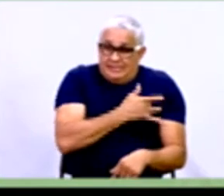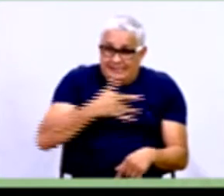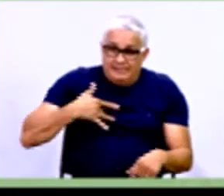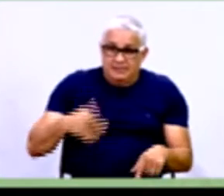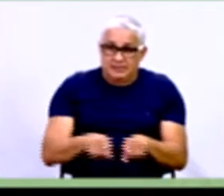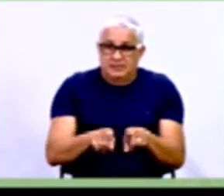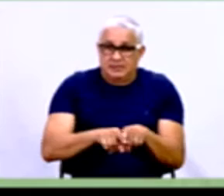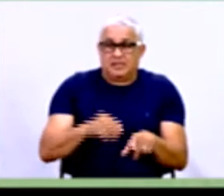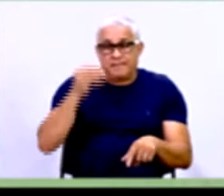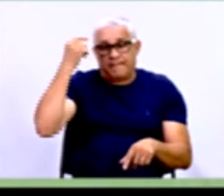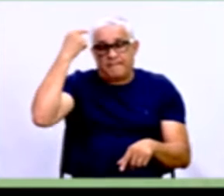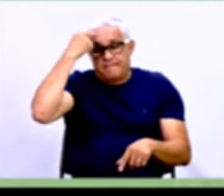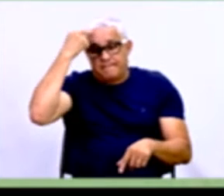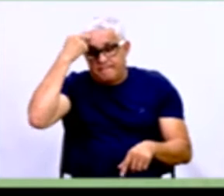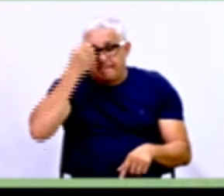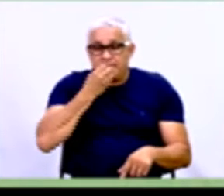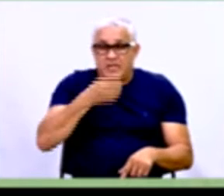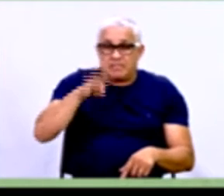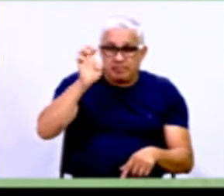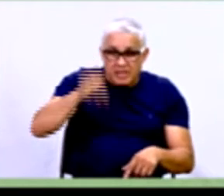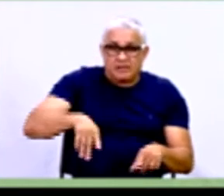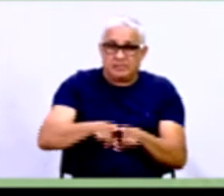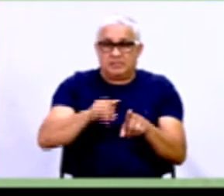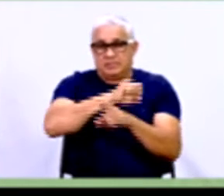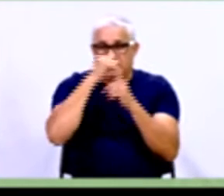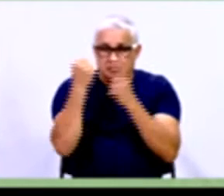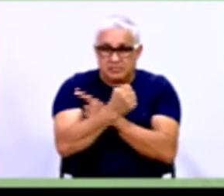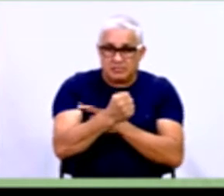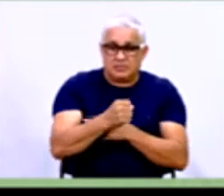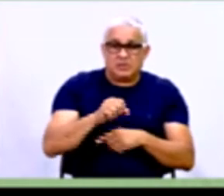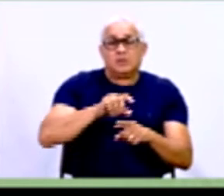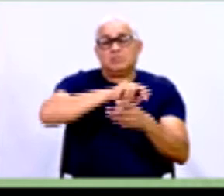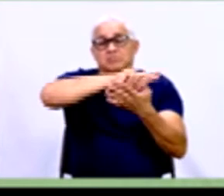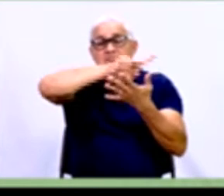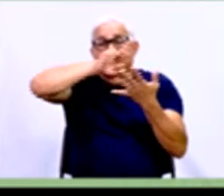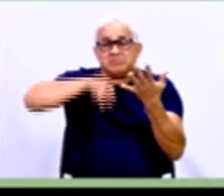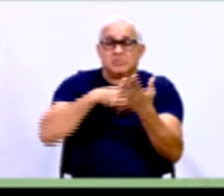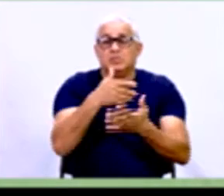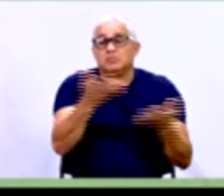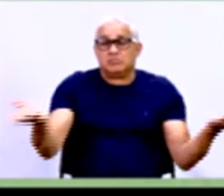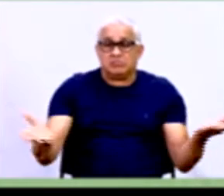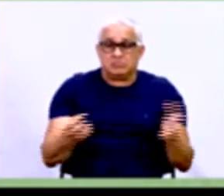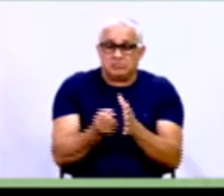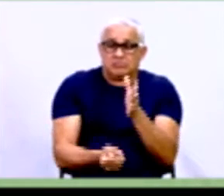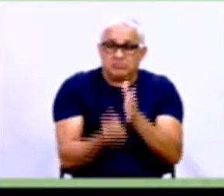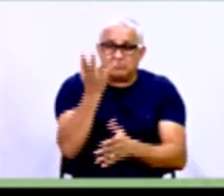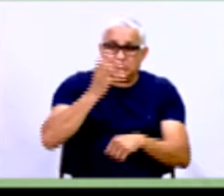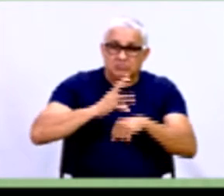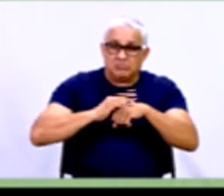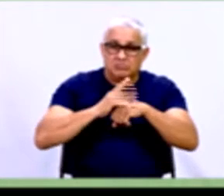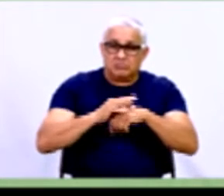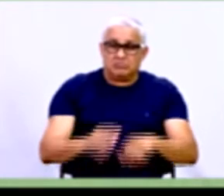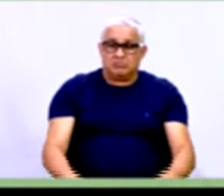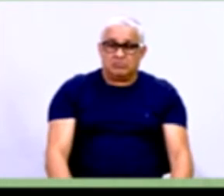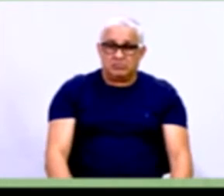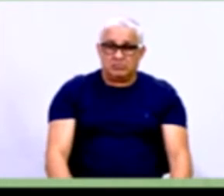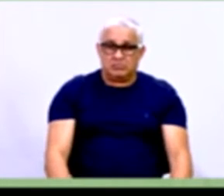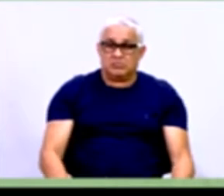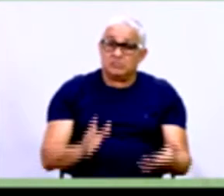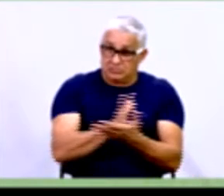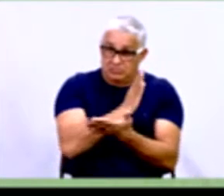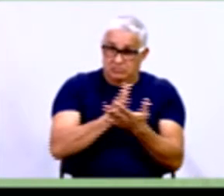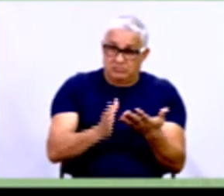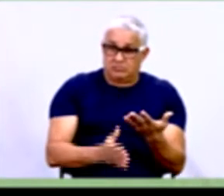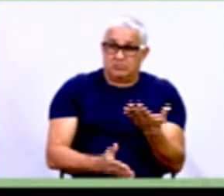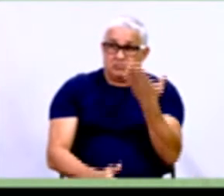ou socialmente você não está, você está doente. E quais são os fatores que podem influenciar no aparecimento do estado doentio? Aqui estão alguns